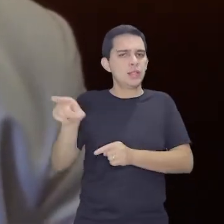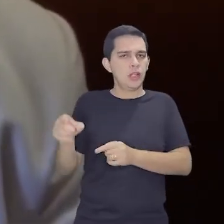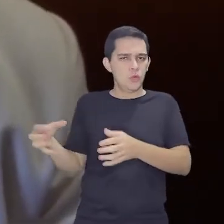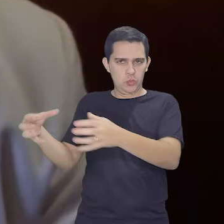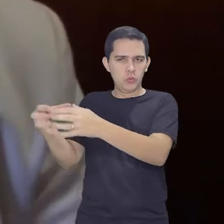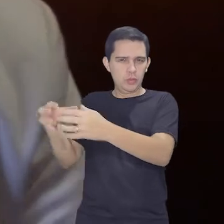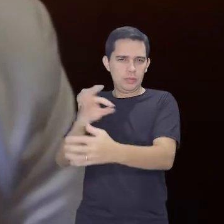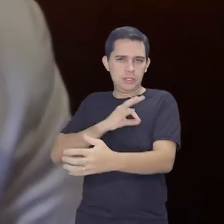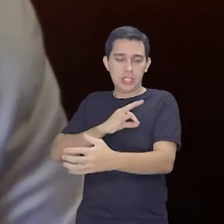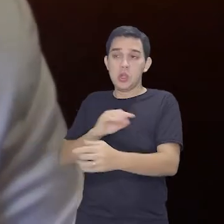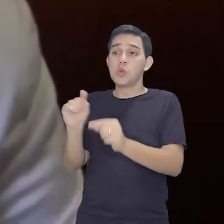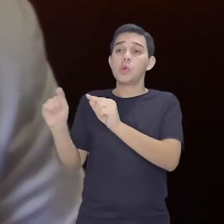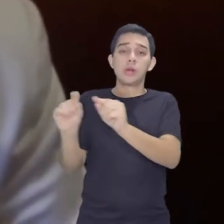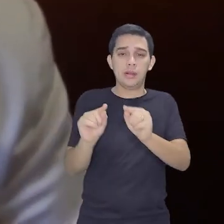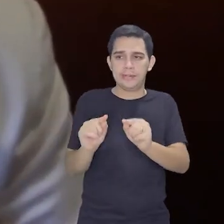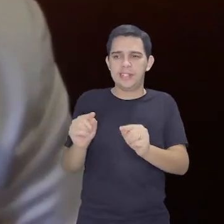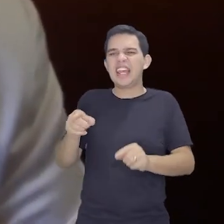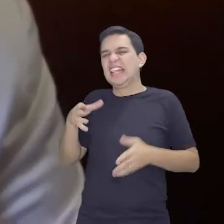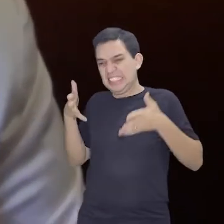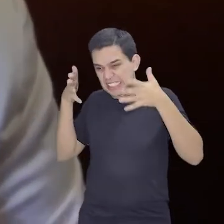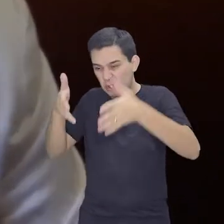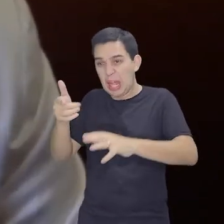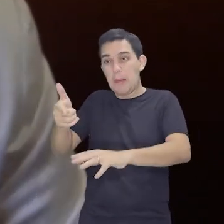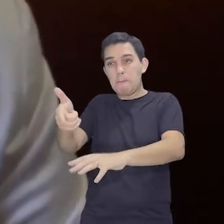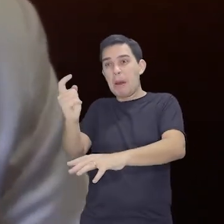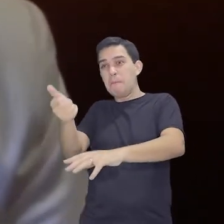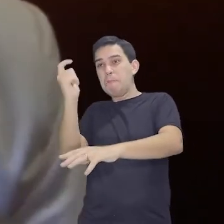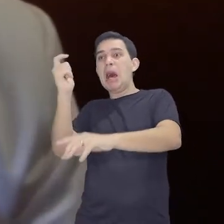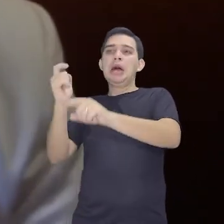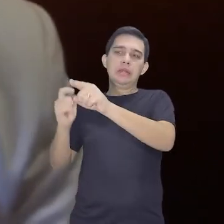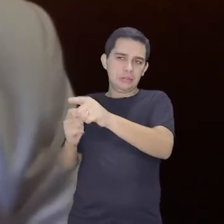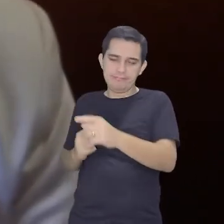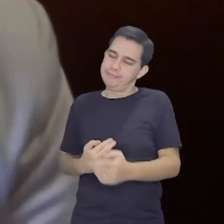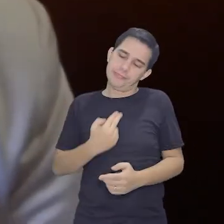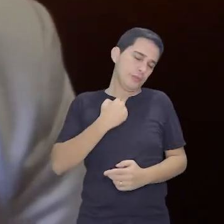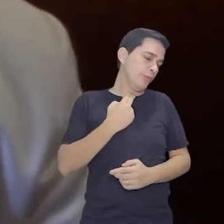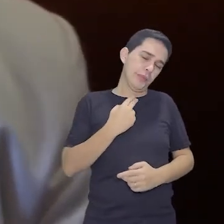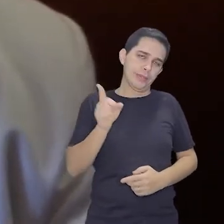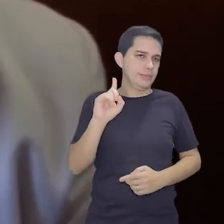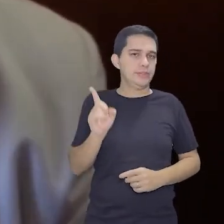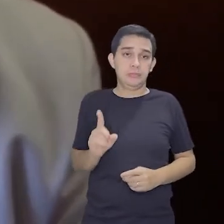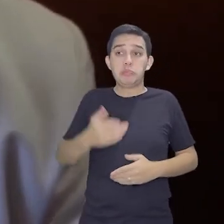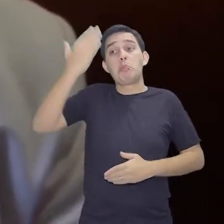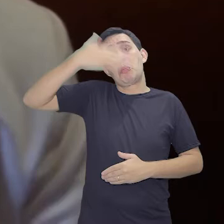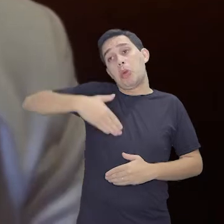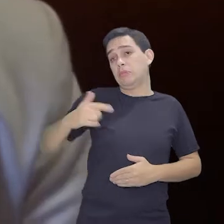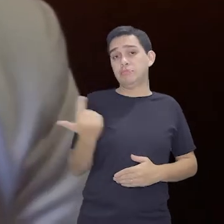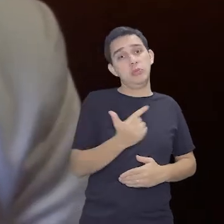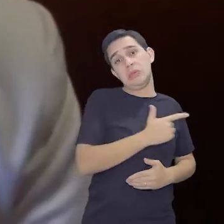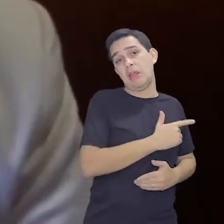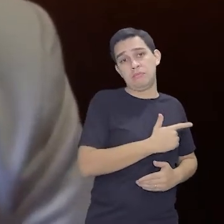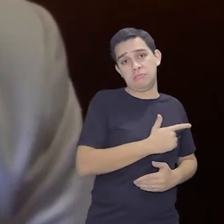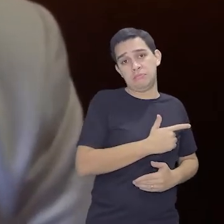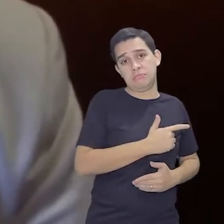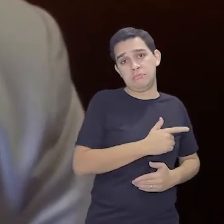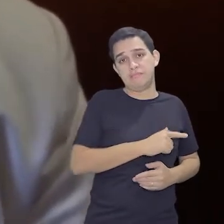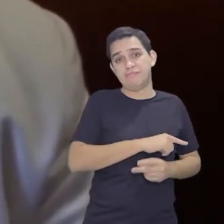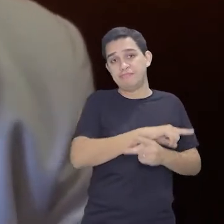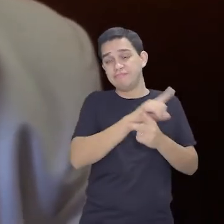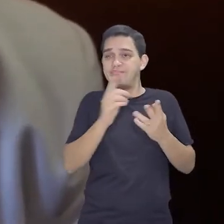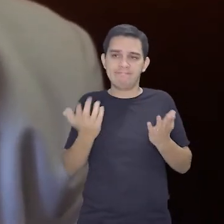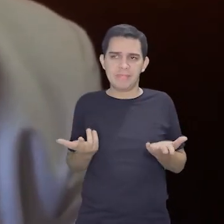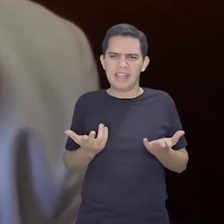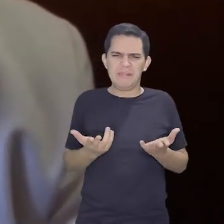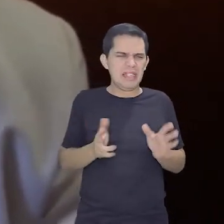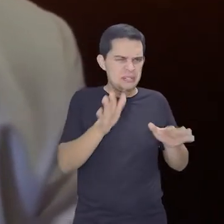ao investigado. Então, se os policiais desfizeram o local do crime, é porque havia provas de execução e aí vamos denunciar.